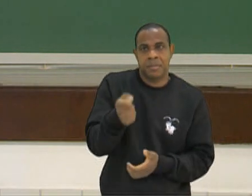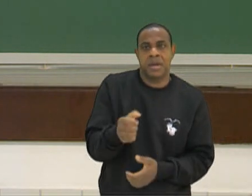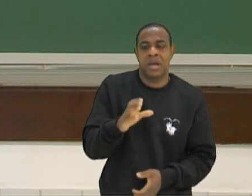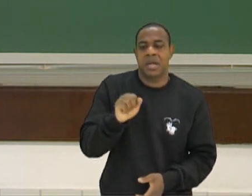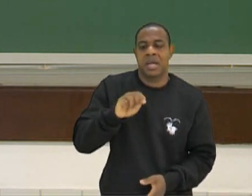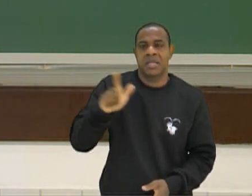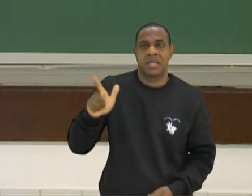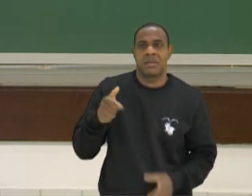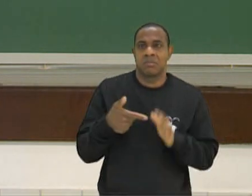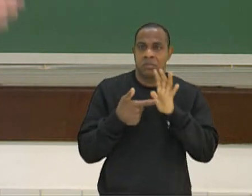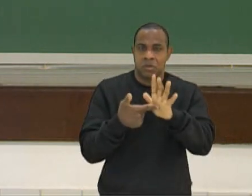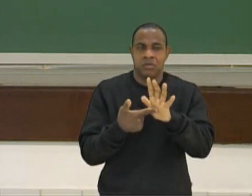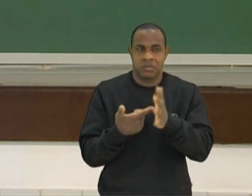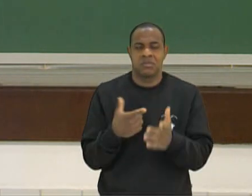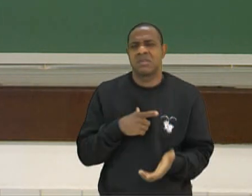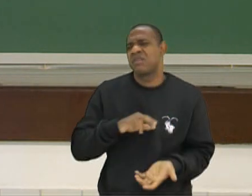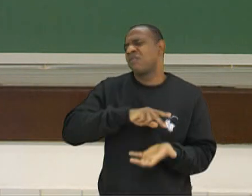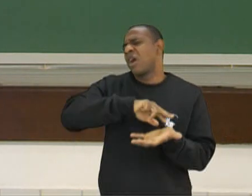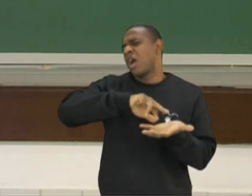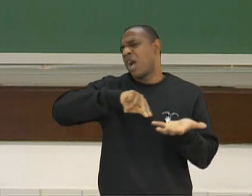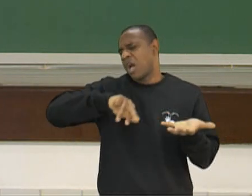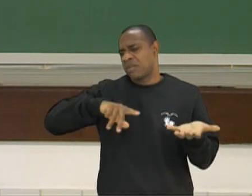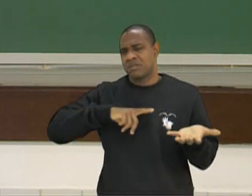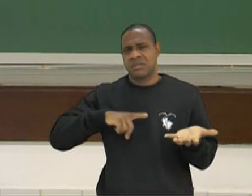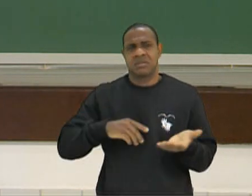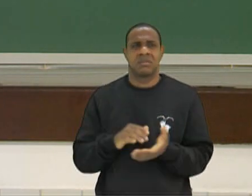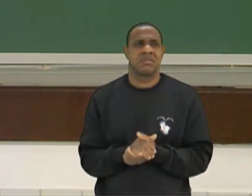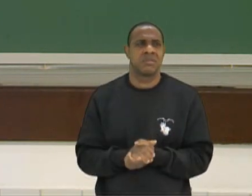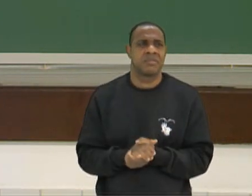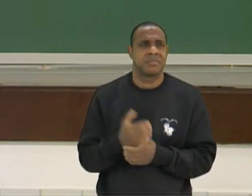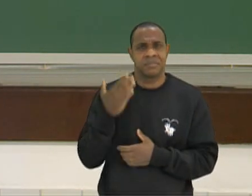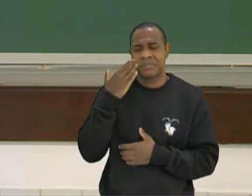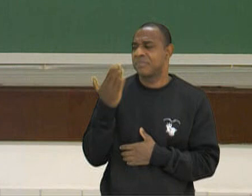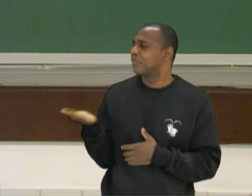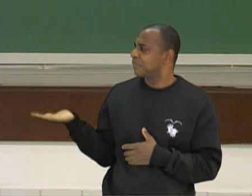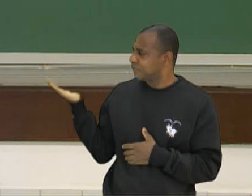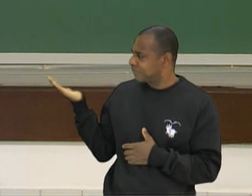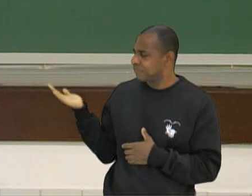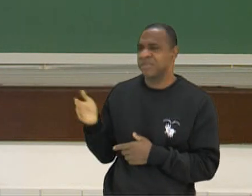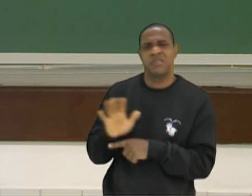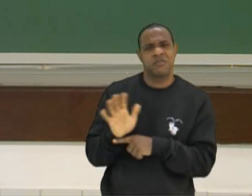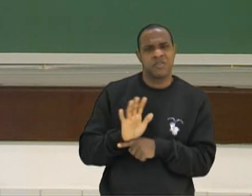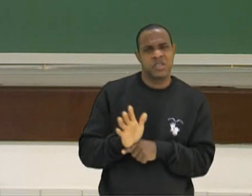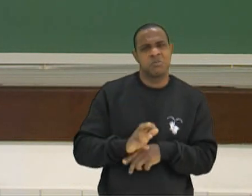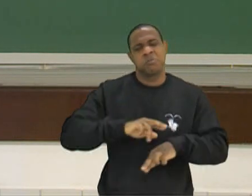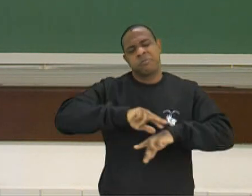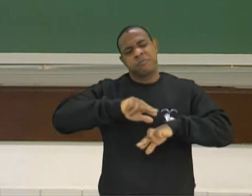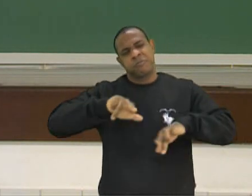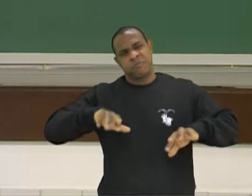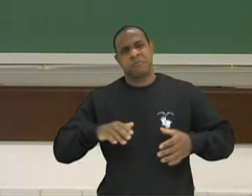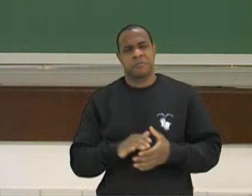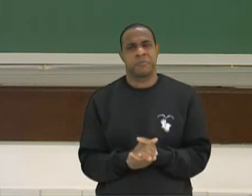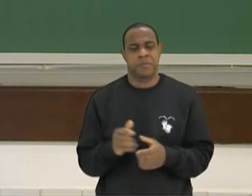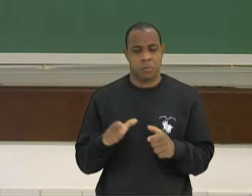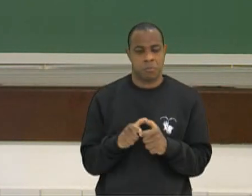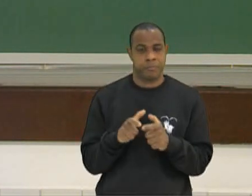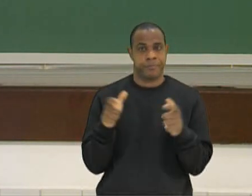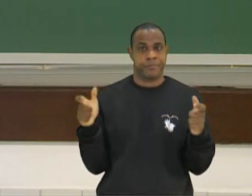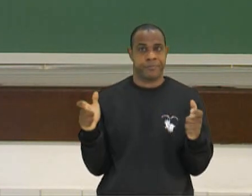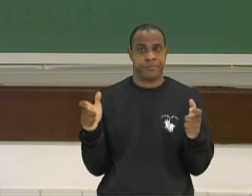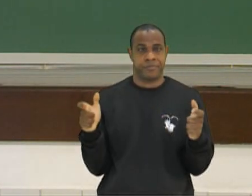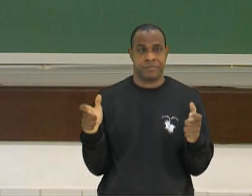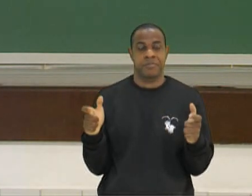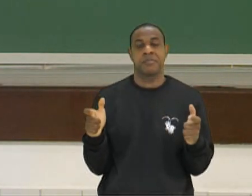alguns exemplos, você tem um monte na área esportiva, da dramaturgia, filmes, seriados, então você consegue ter uma ampliação muito